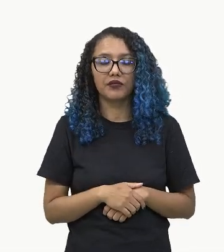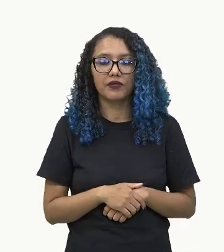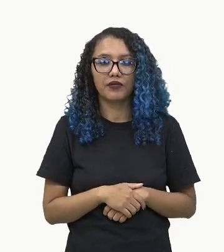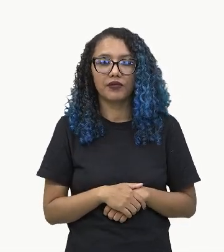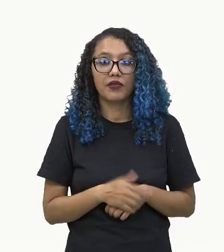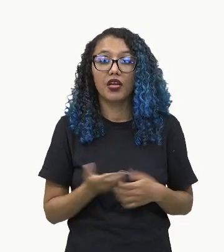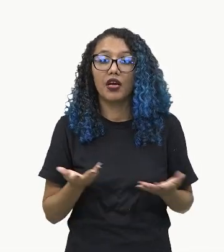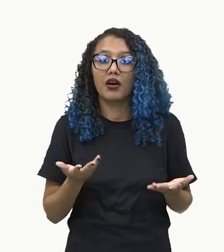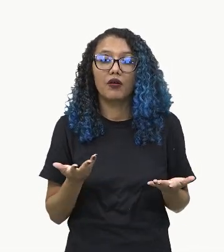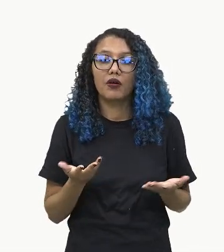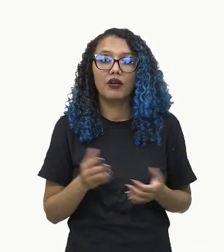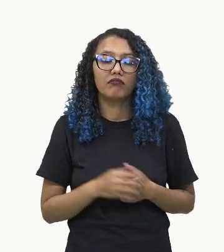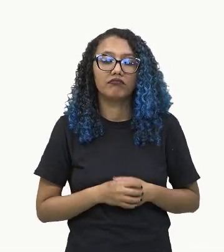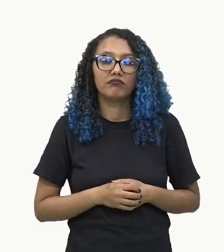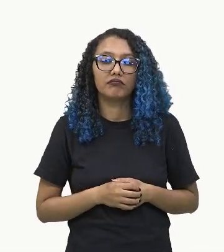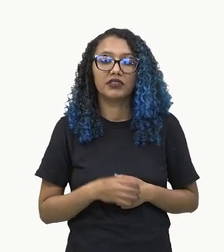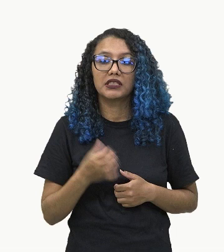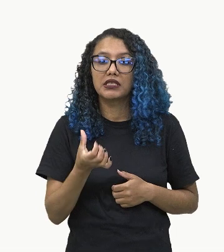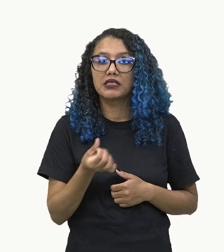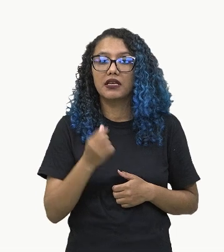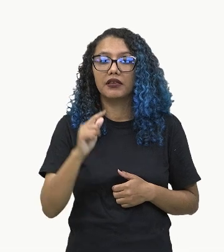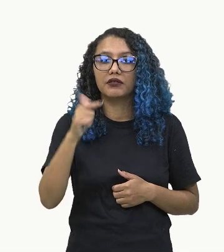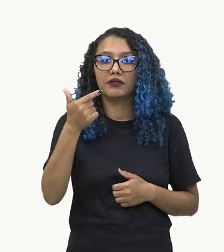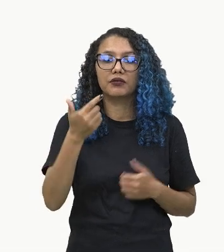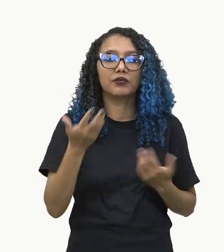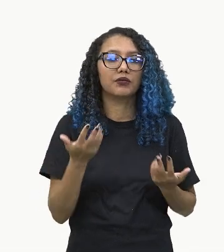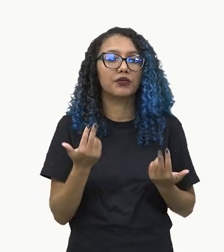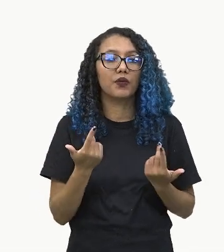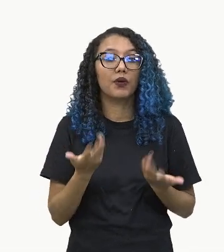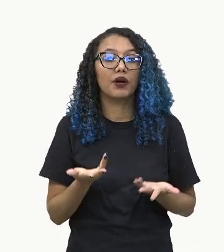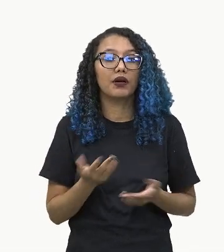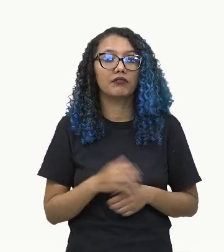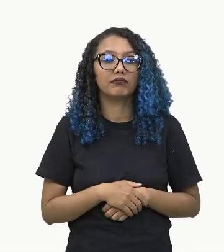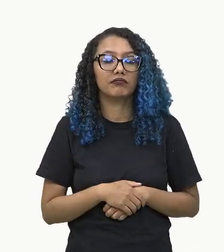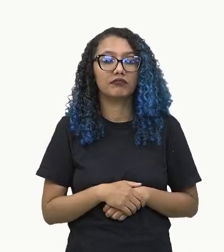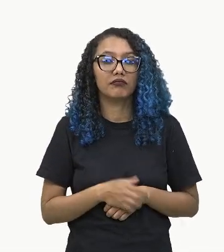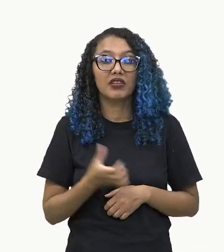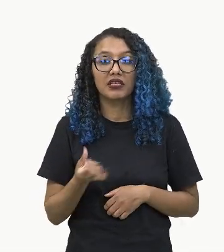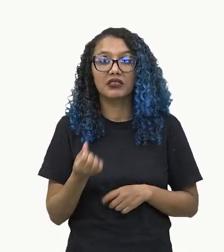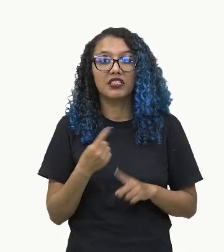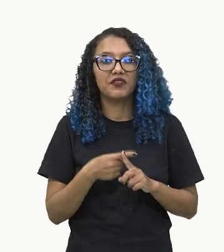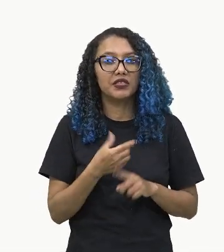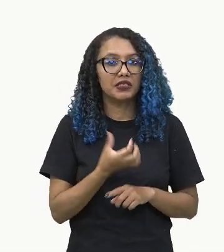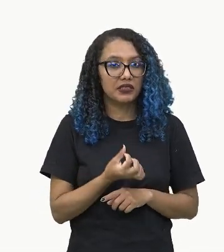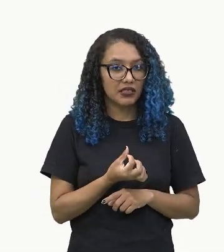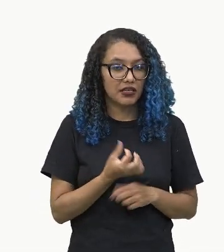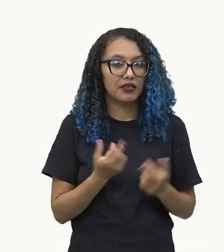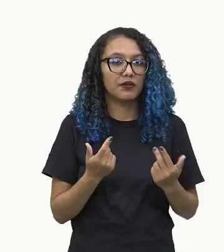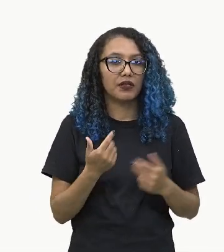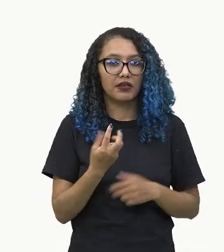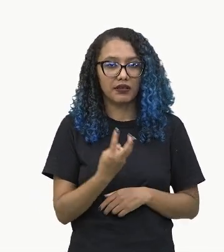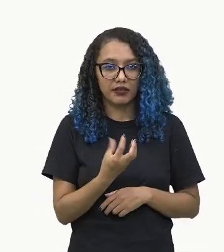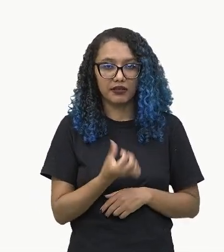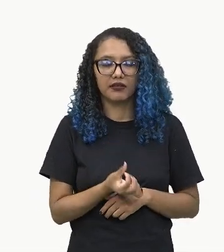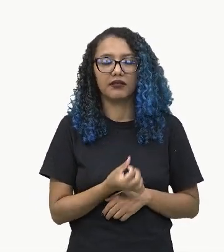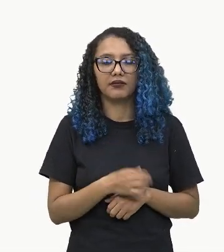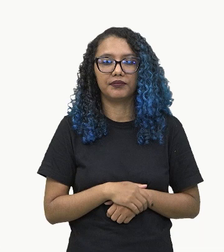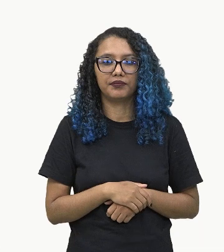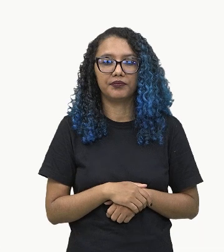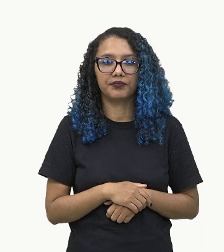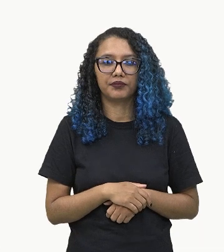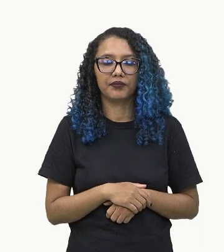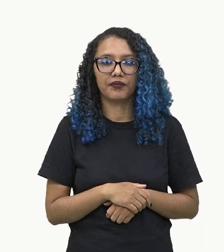aí? 6 ao quadrado é 6 vezes 6, que é 36.